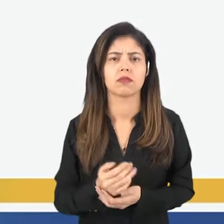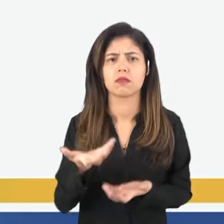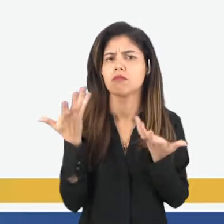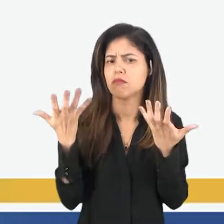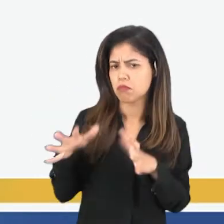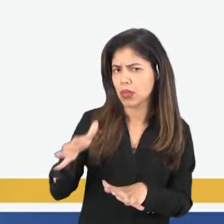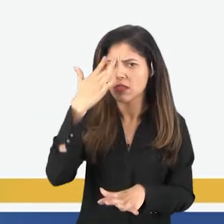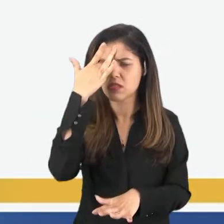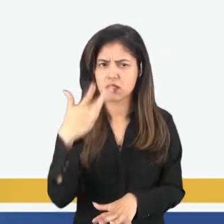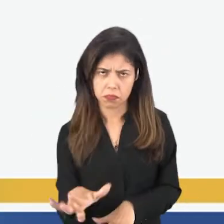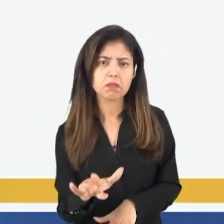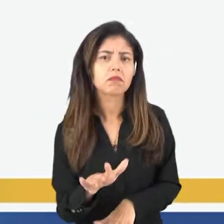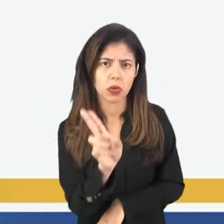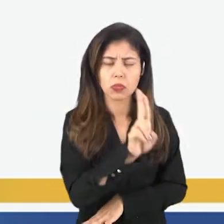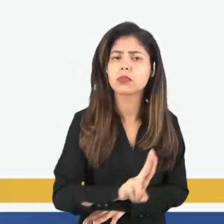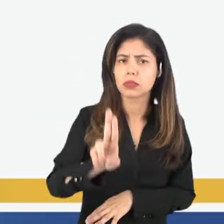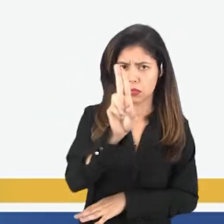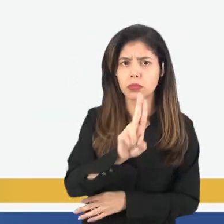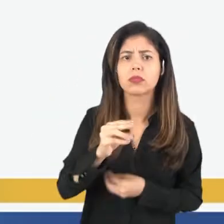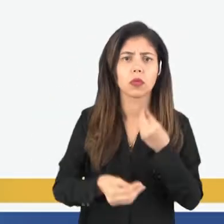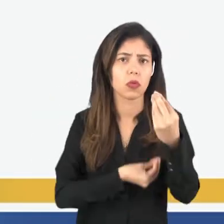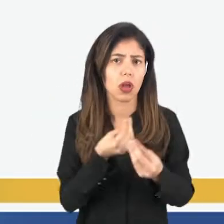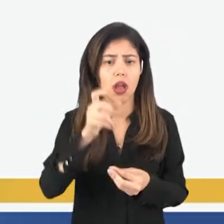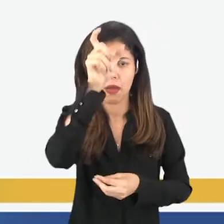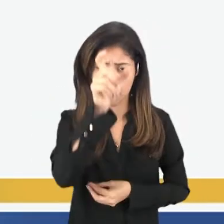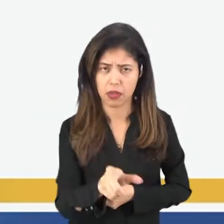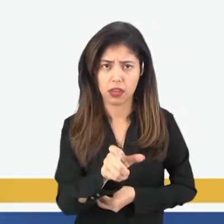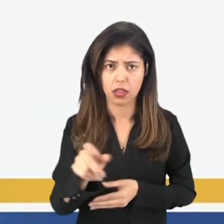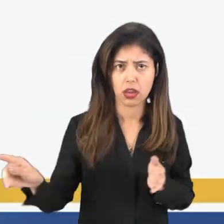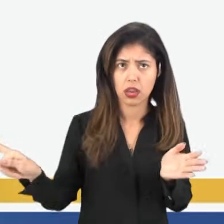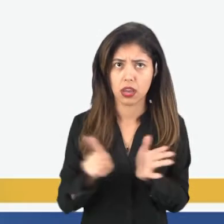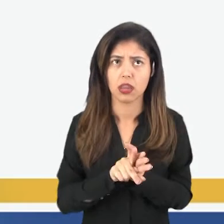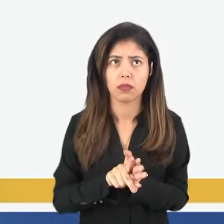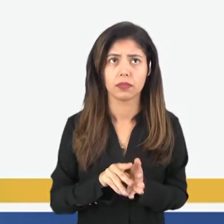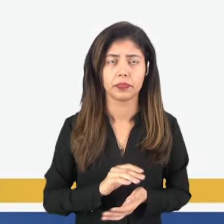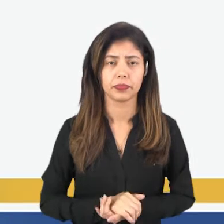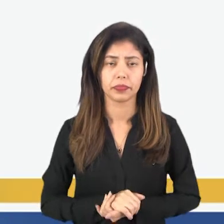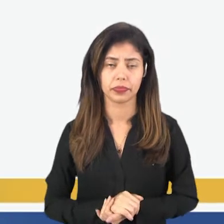sequer sabem que estão sendo utilizadas como peça-chave dessa difusão.